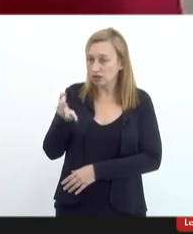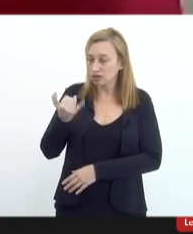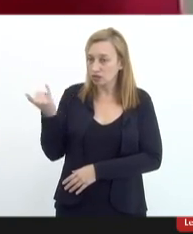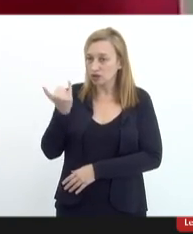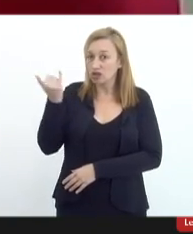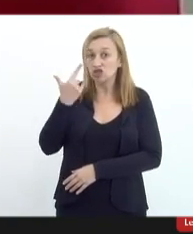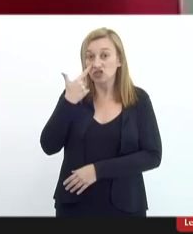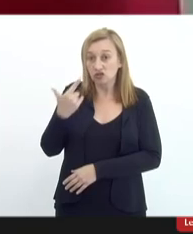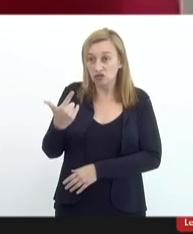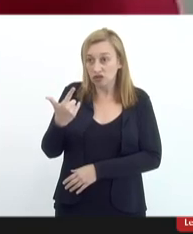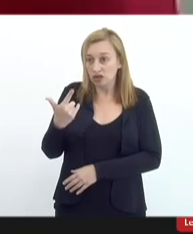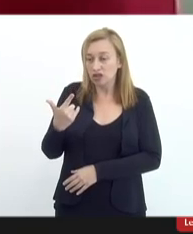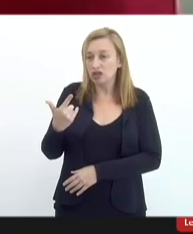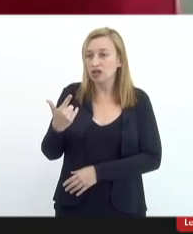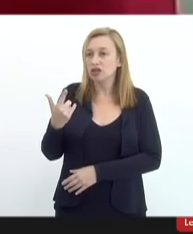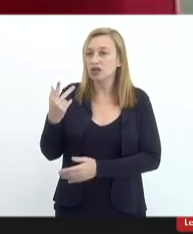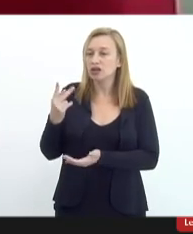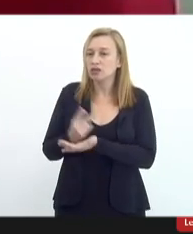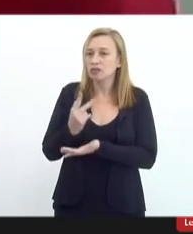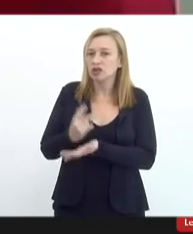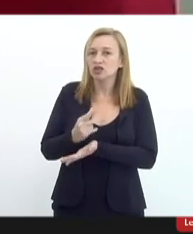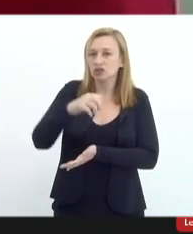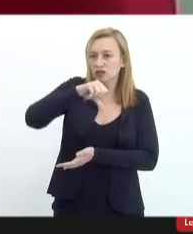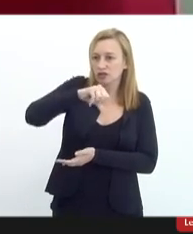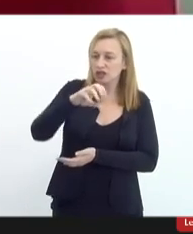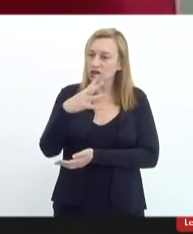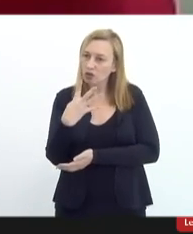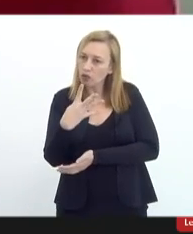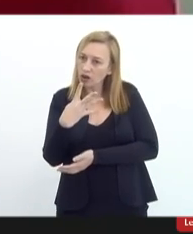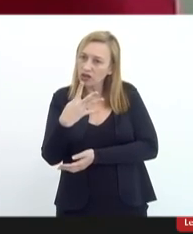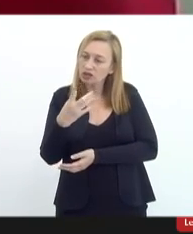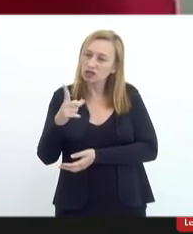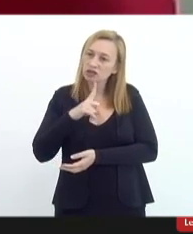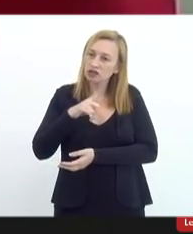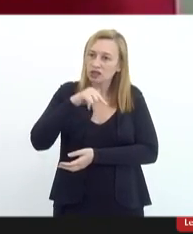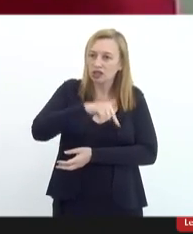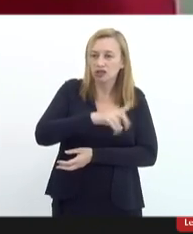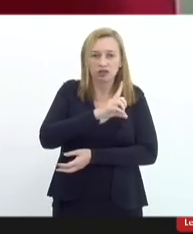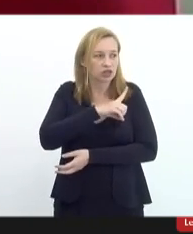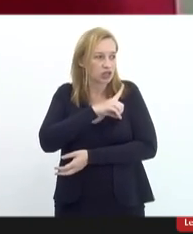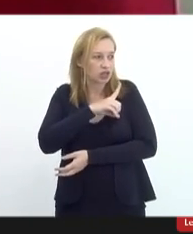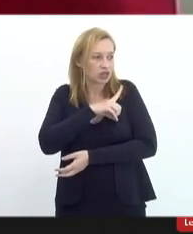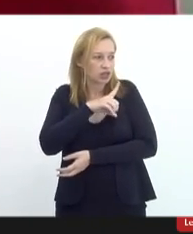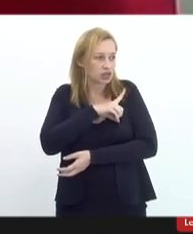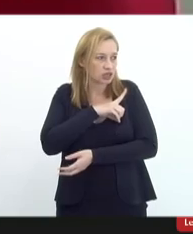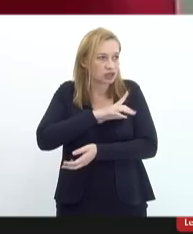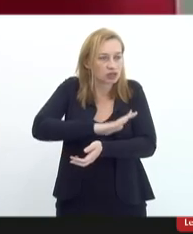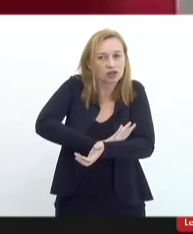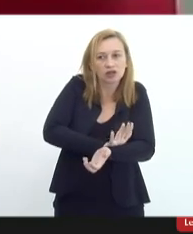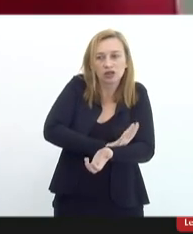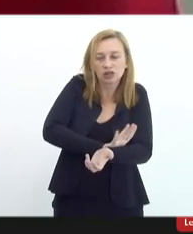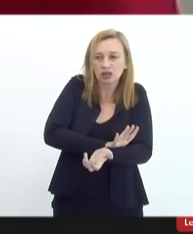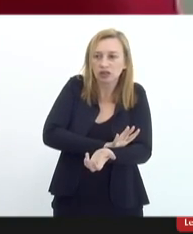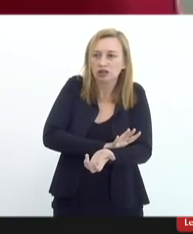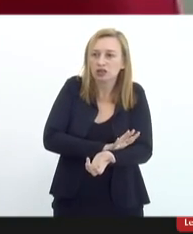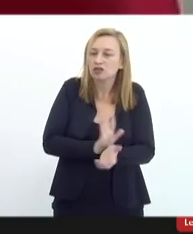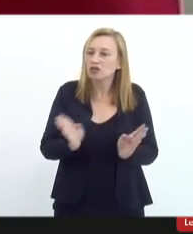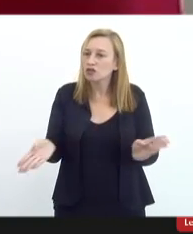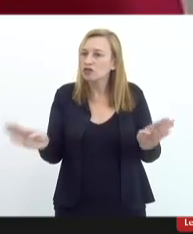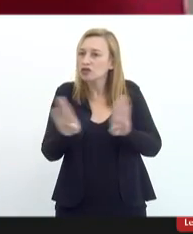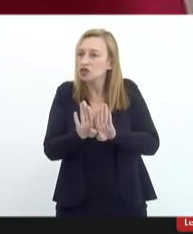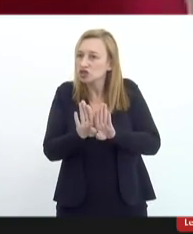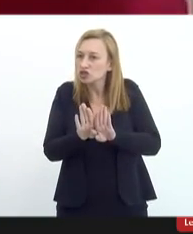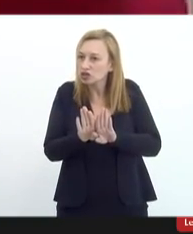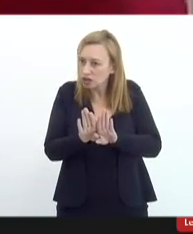vê que, ainda que em 94 nós tivéssemos aqui uma delegacia de crimes raciais que foi fechada por